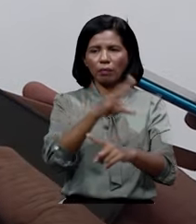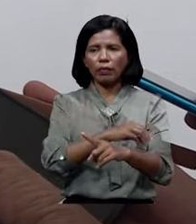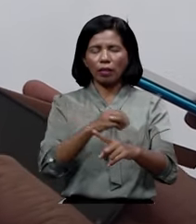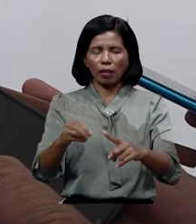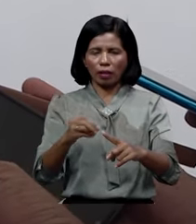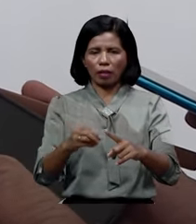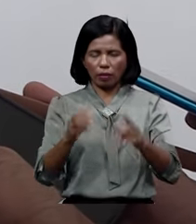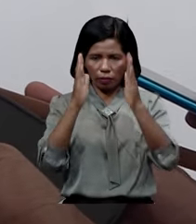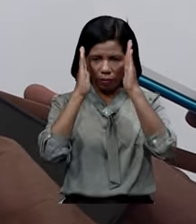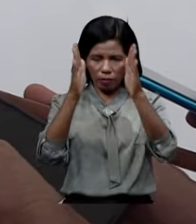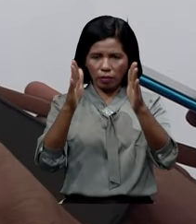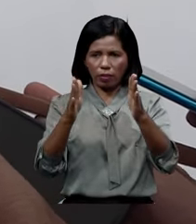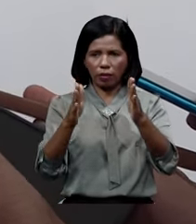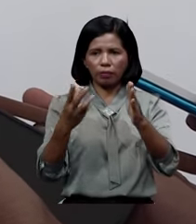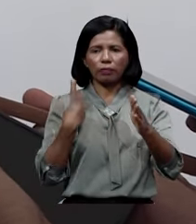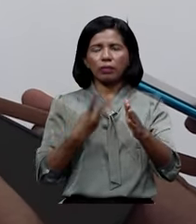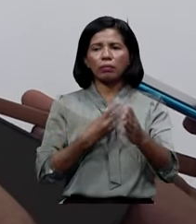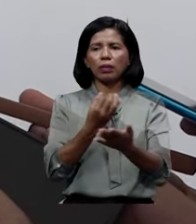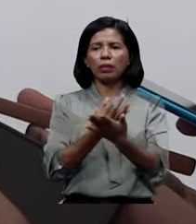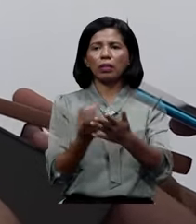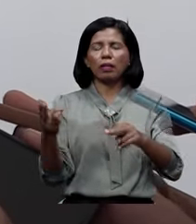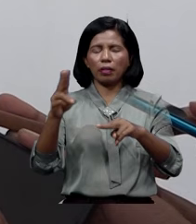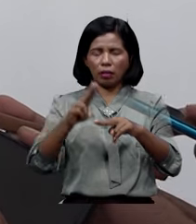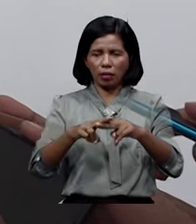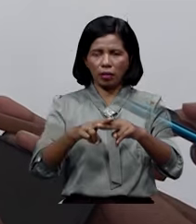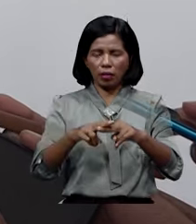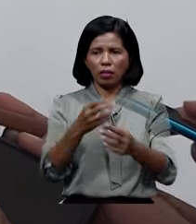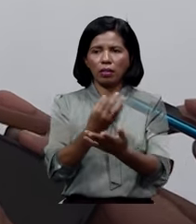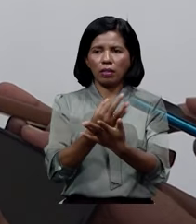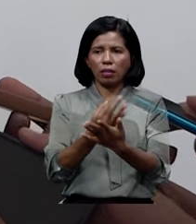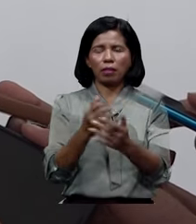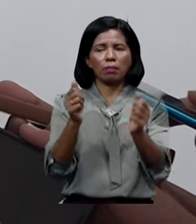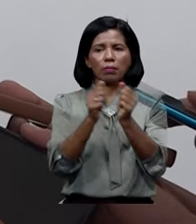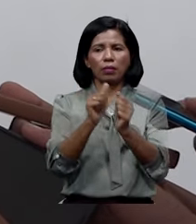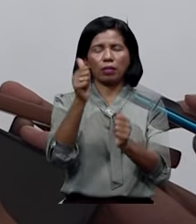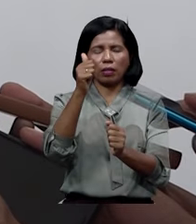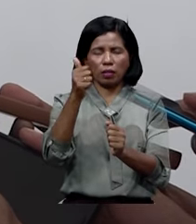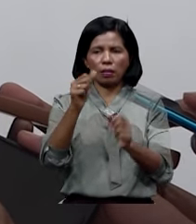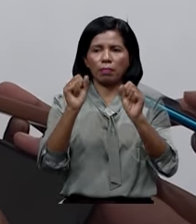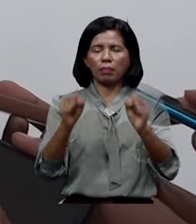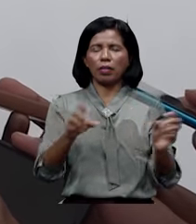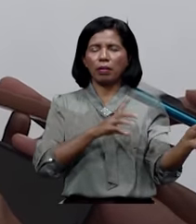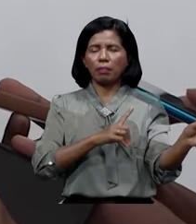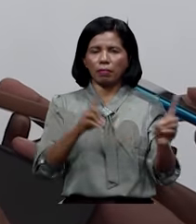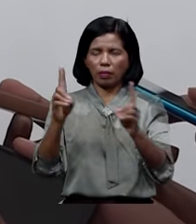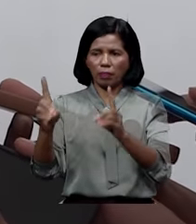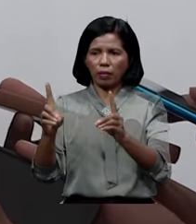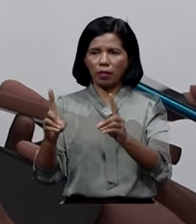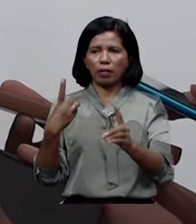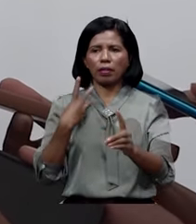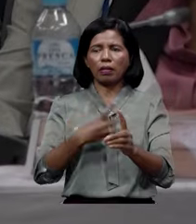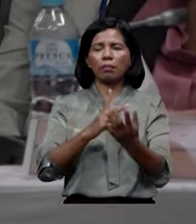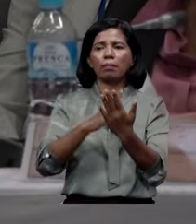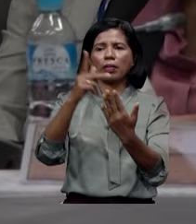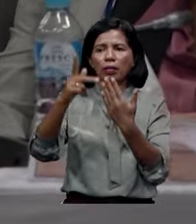de. A minha aumenta, a minha adicional, 10 milhões. Para a Bele implementa a minha